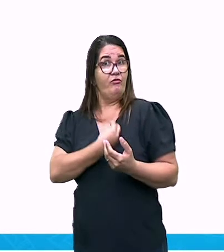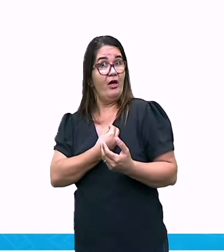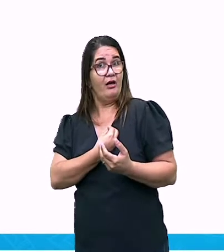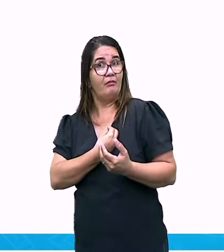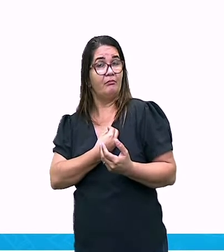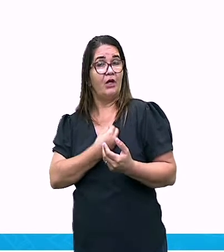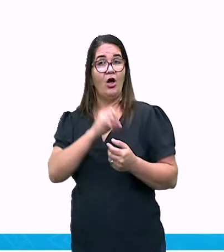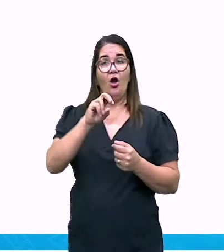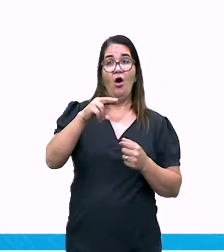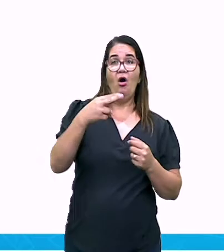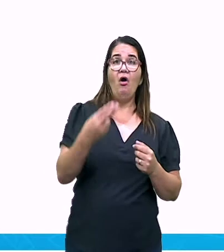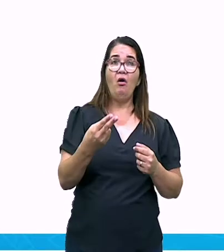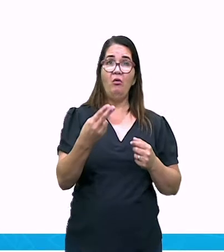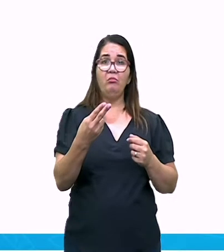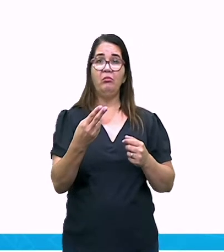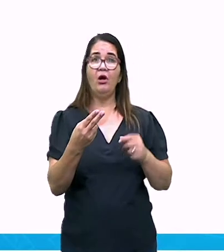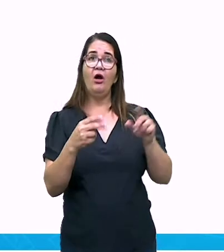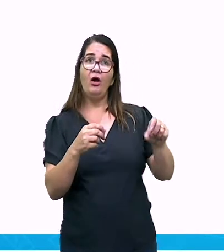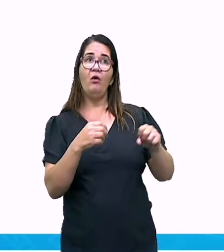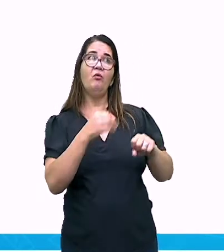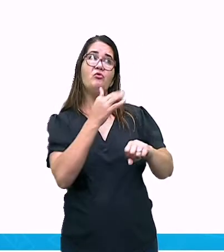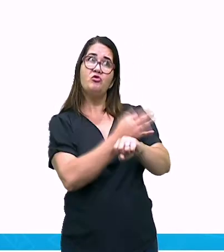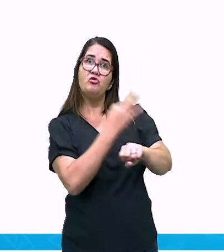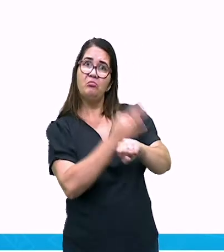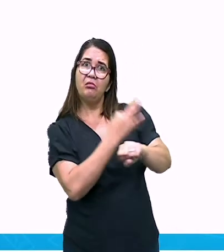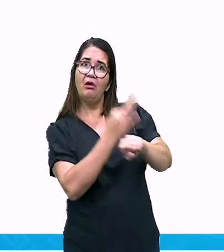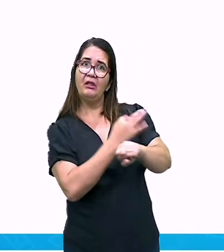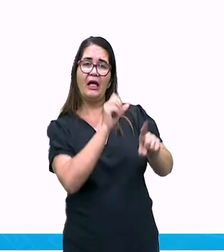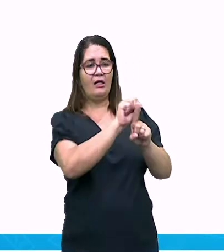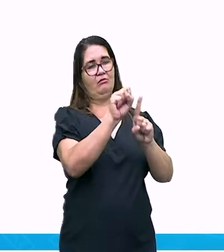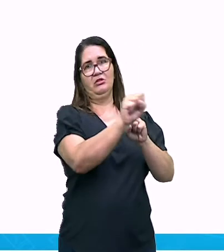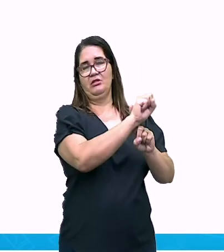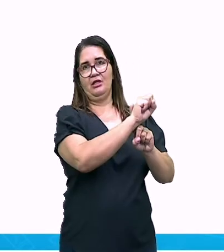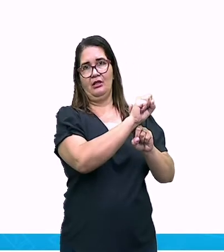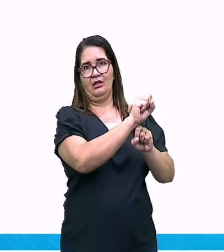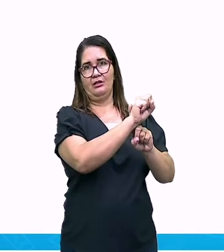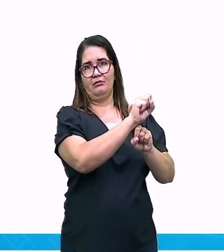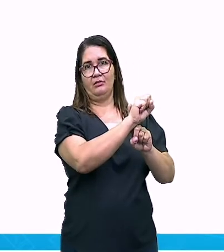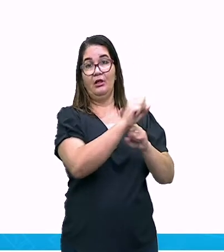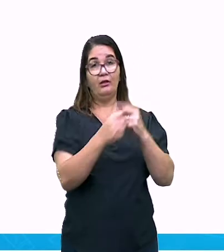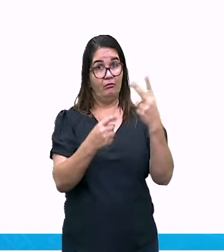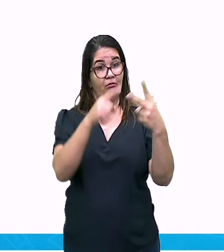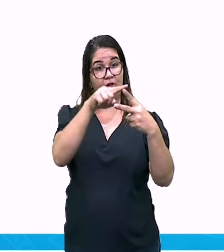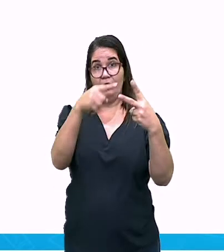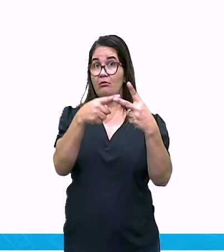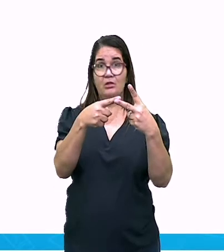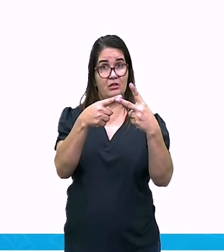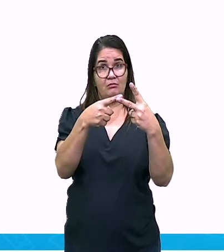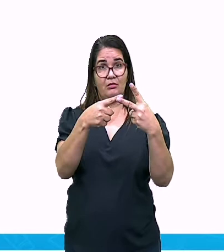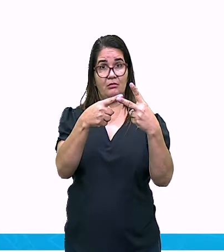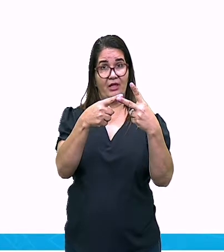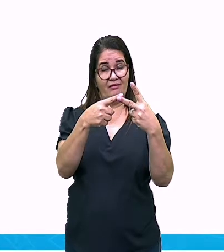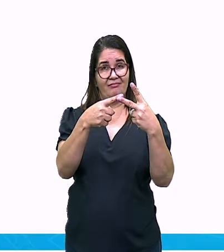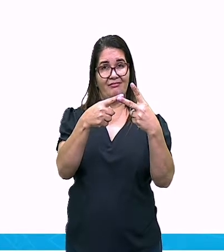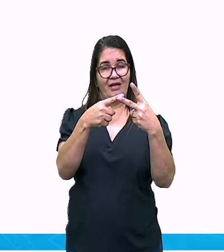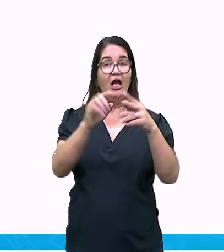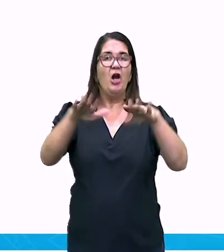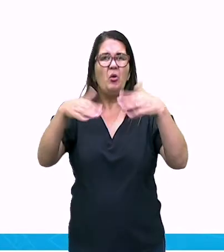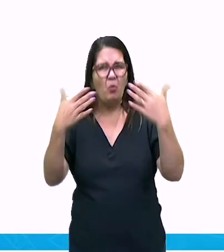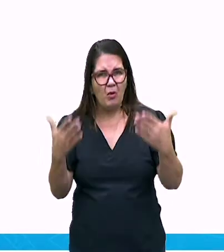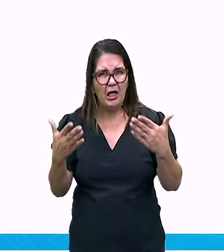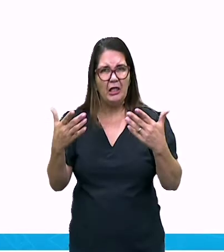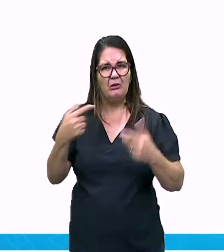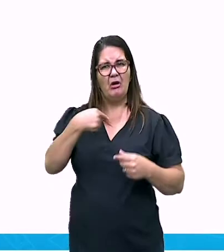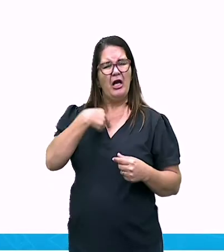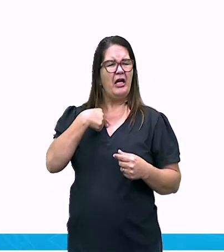em sociedade, que tem uma grande diferença. Quando eu não faço parte da política, eu apenas sobrevivo. Eu estou aqui apenas,